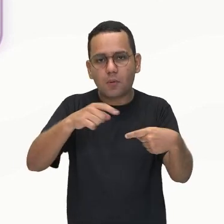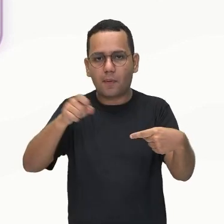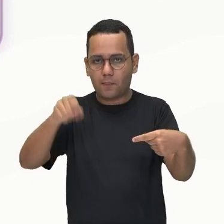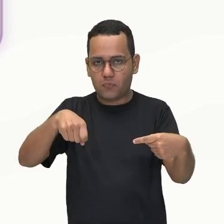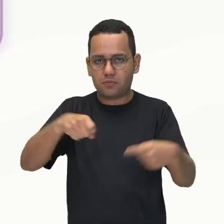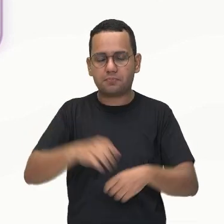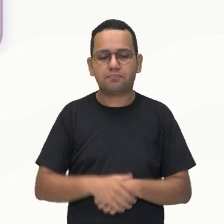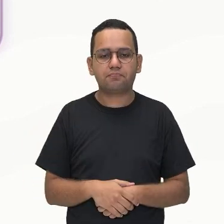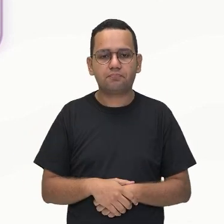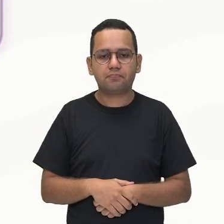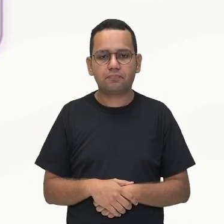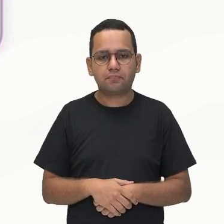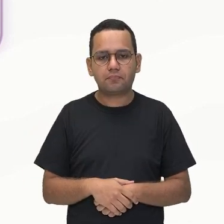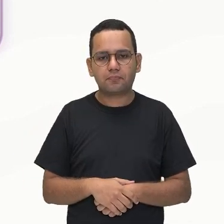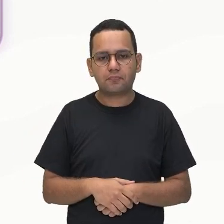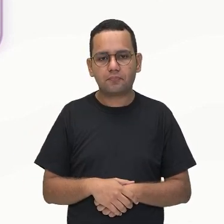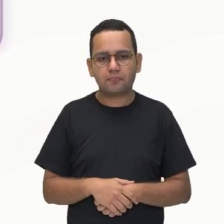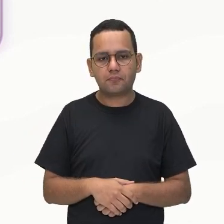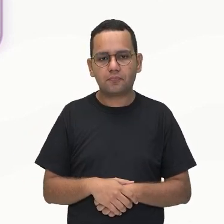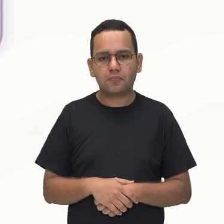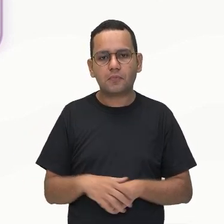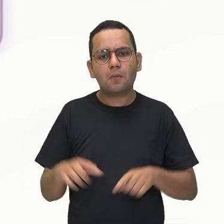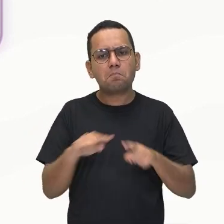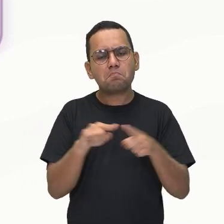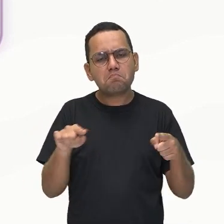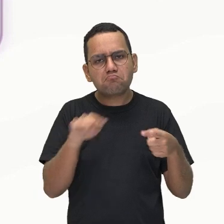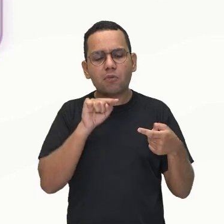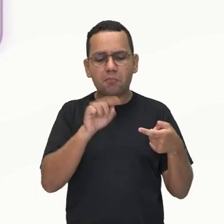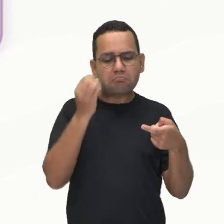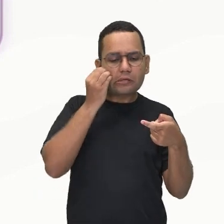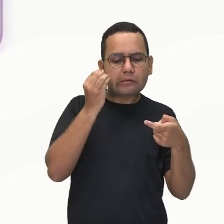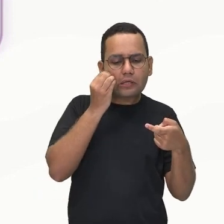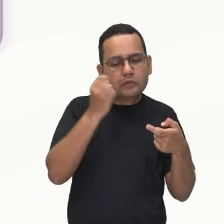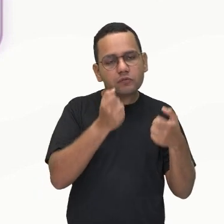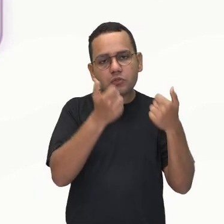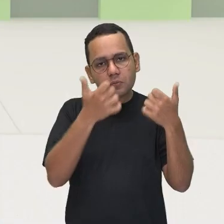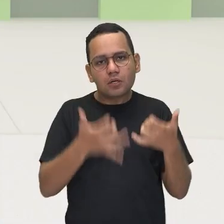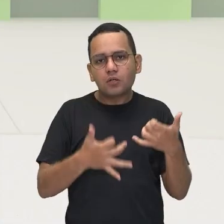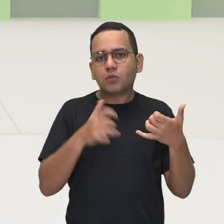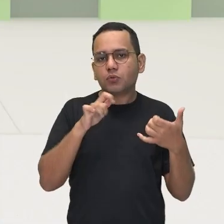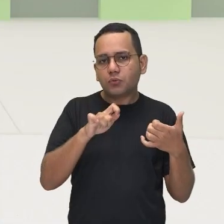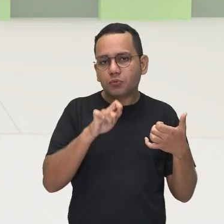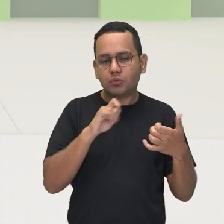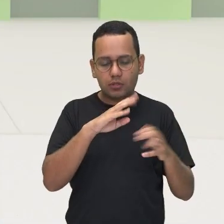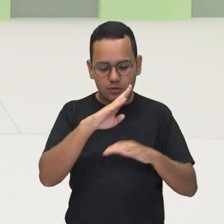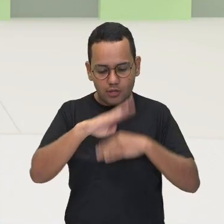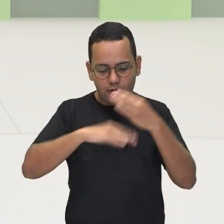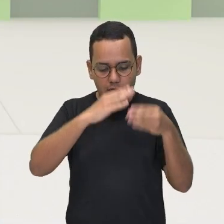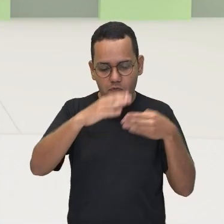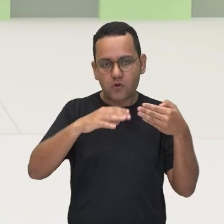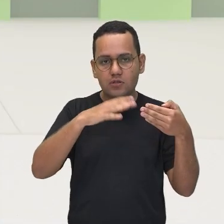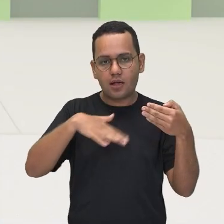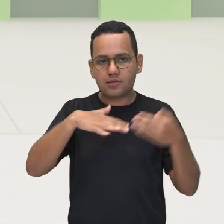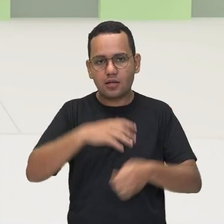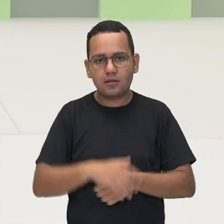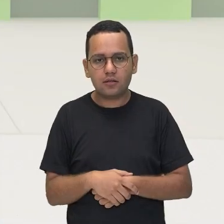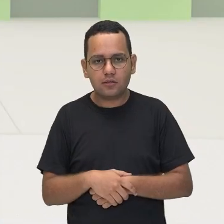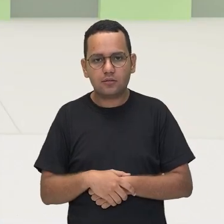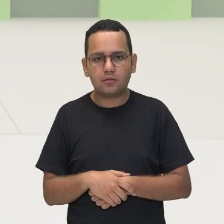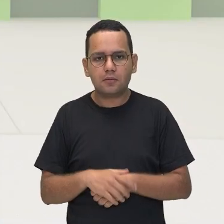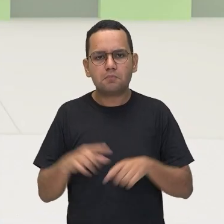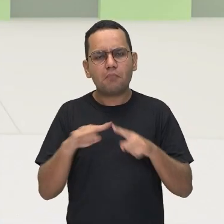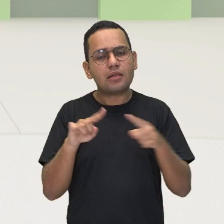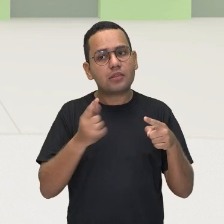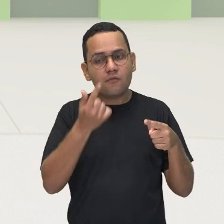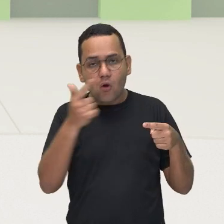Então, embora foram ali a primeira explicação que houve, né, a respeito dessa evolução, ela foi então ali